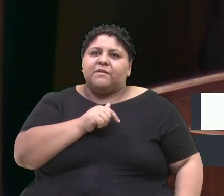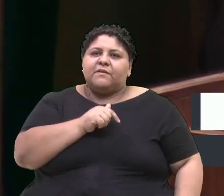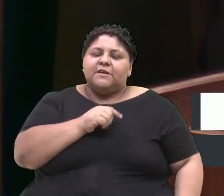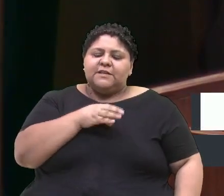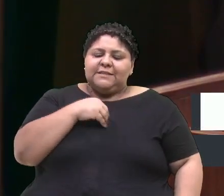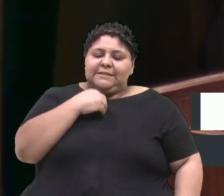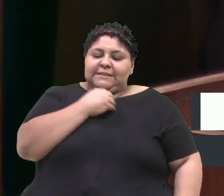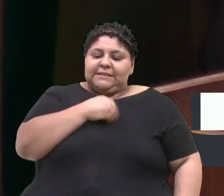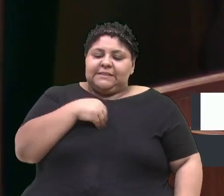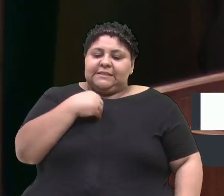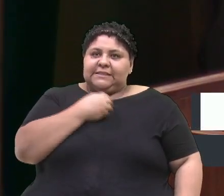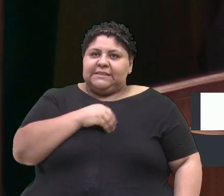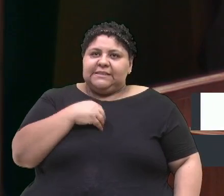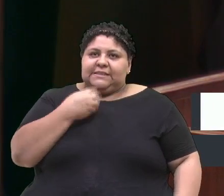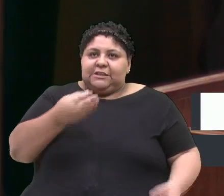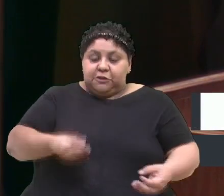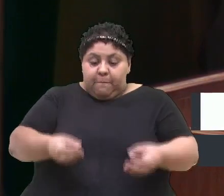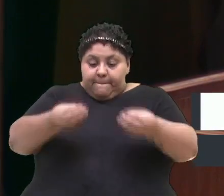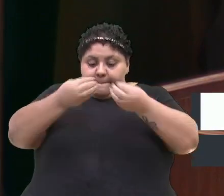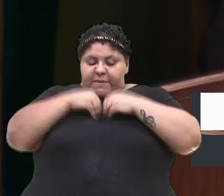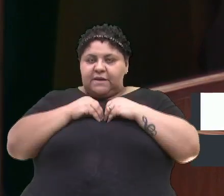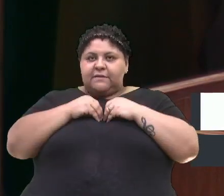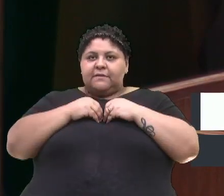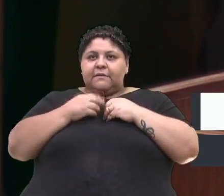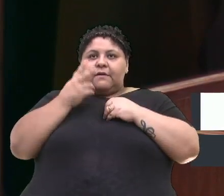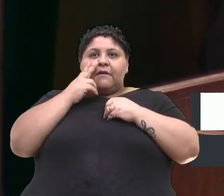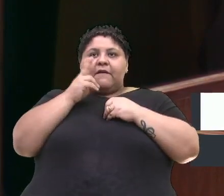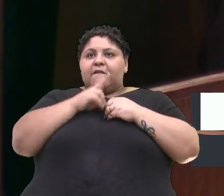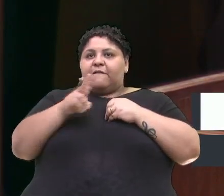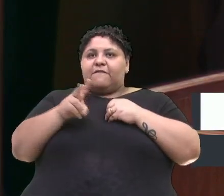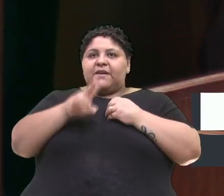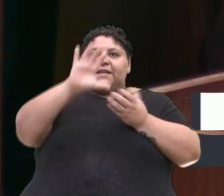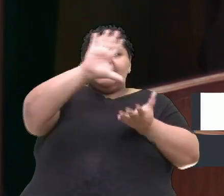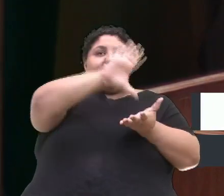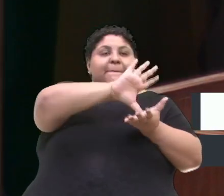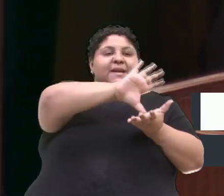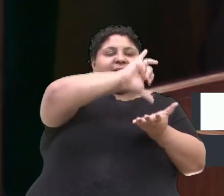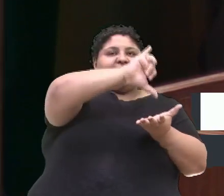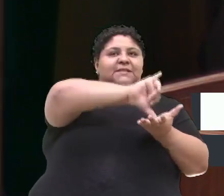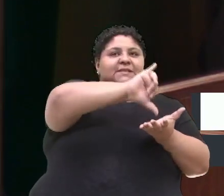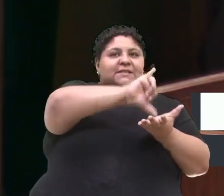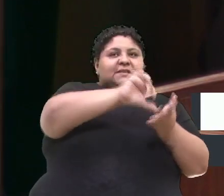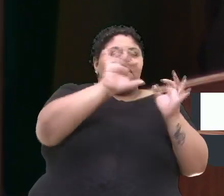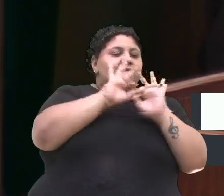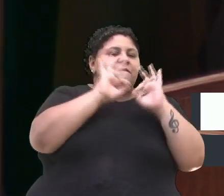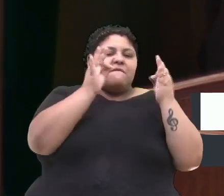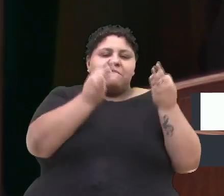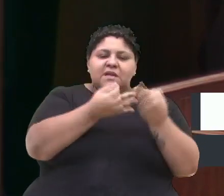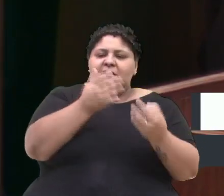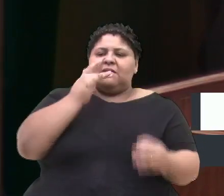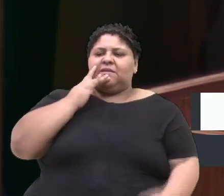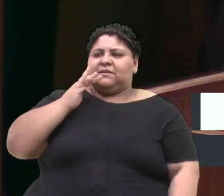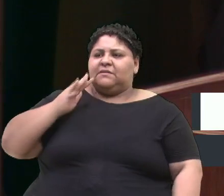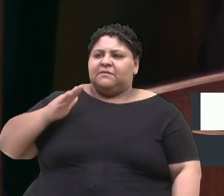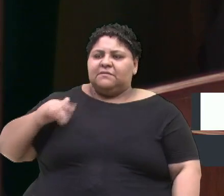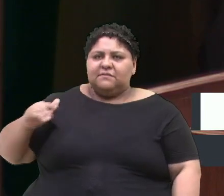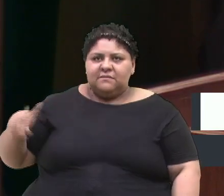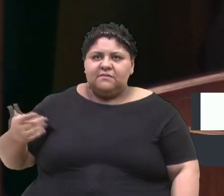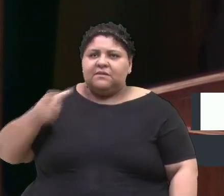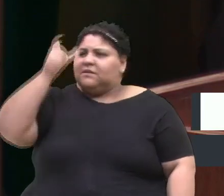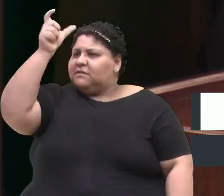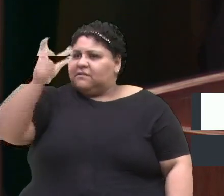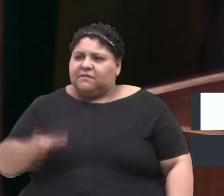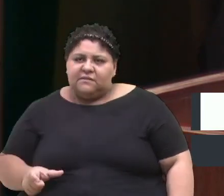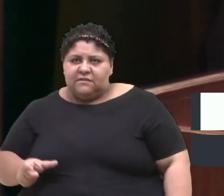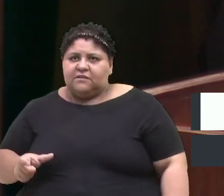sentimento de pertencimento, eu vi na Praça Dante ontem. Eram famílias, eram crianças, eram pessoas com